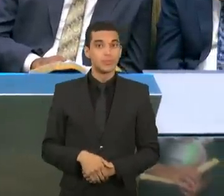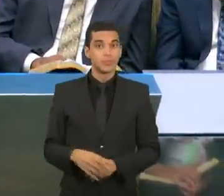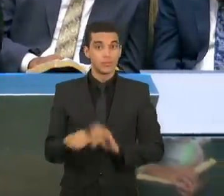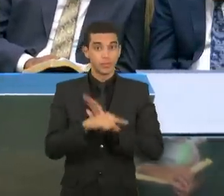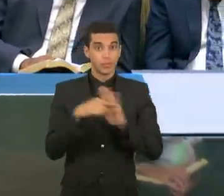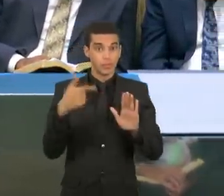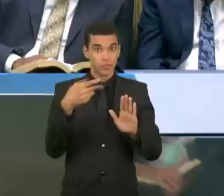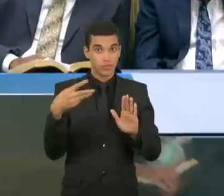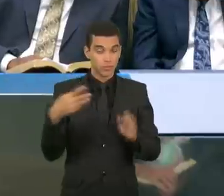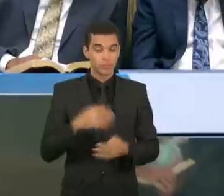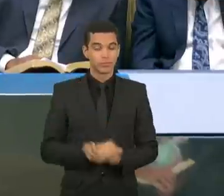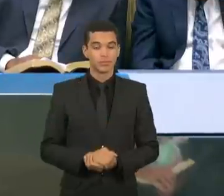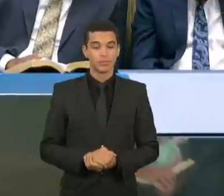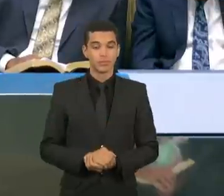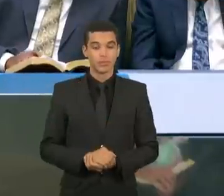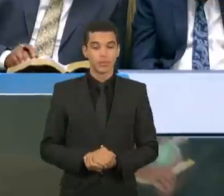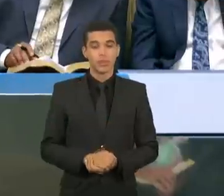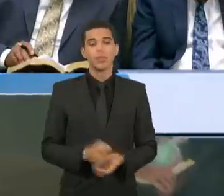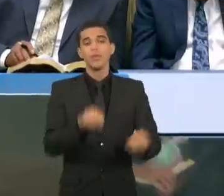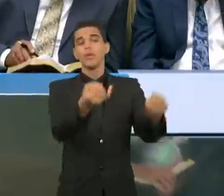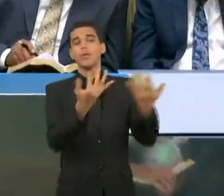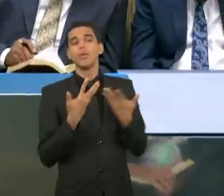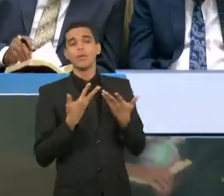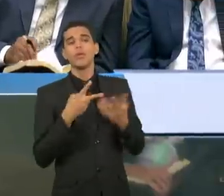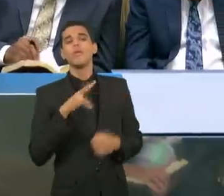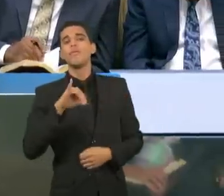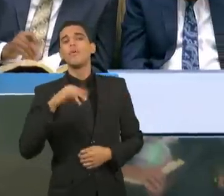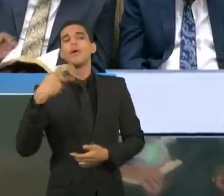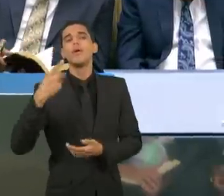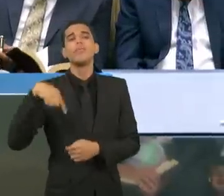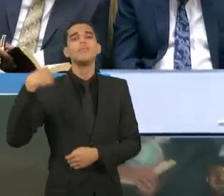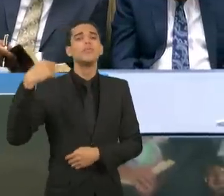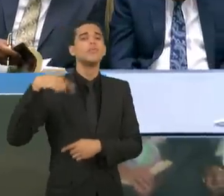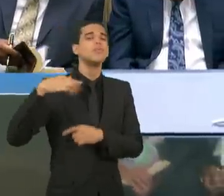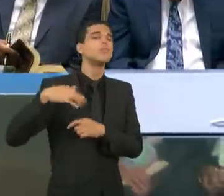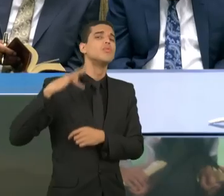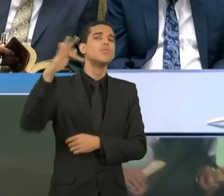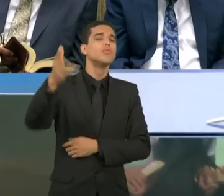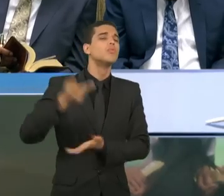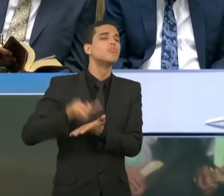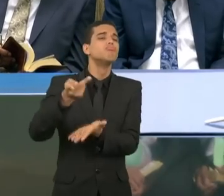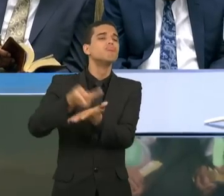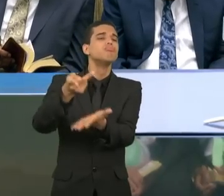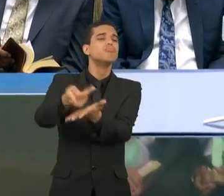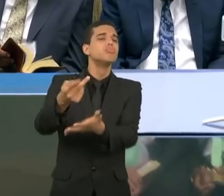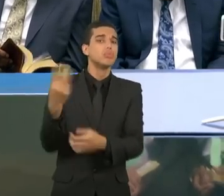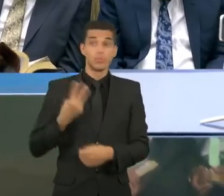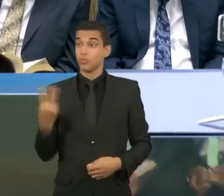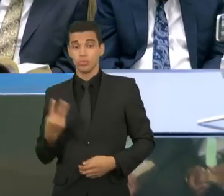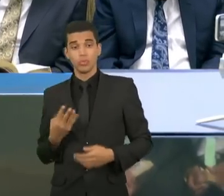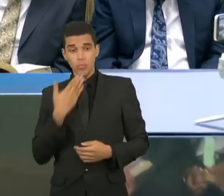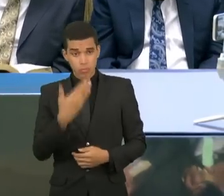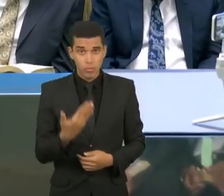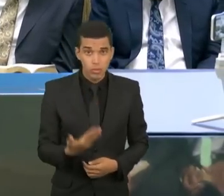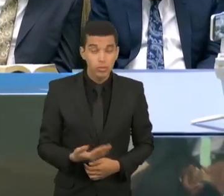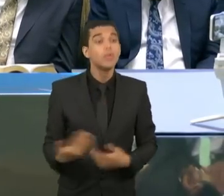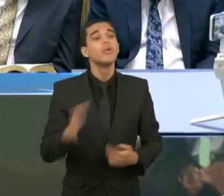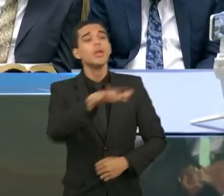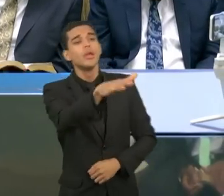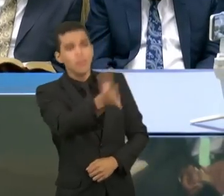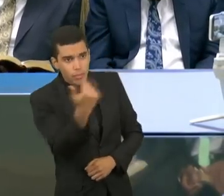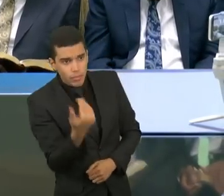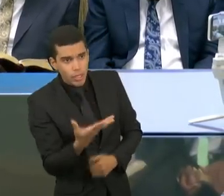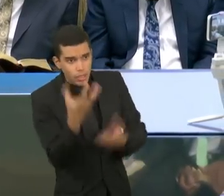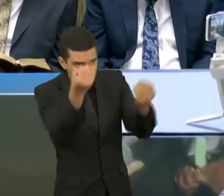23. Anunciai-nos acontecimentos vindouros. Olha, o que é que a Trindade pede? Oh, me fala aí do futuro,